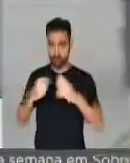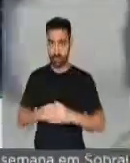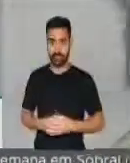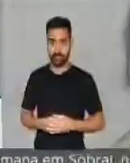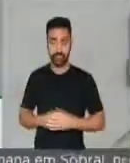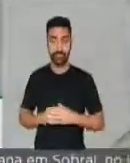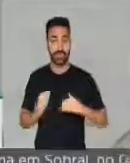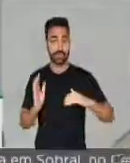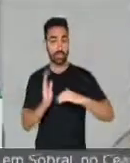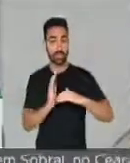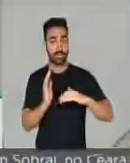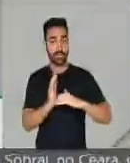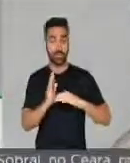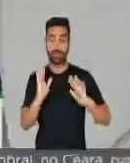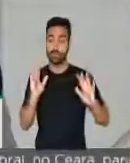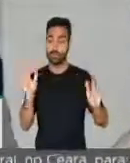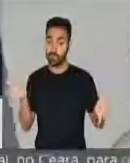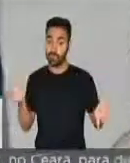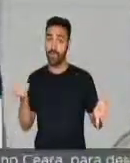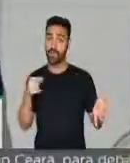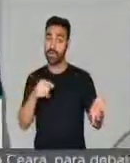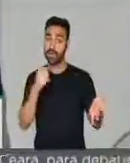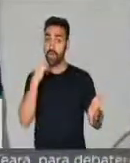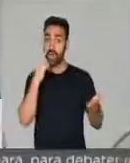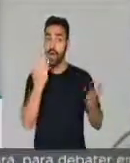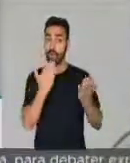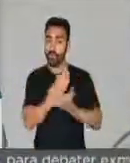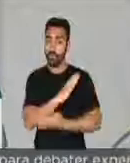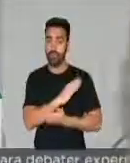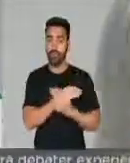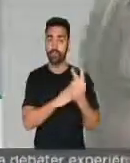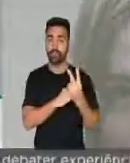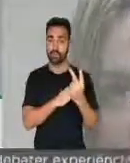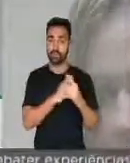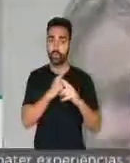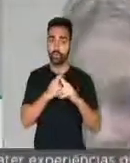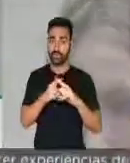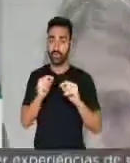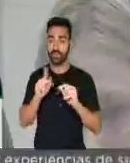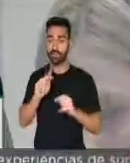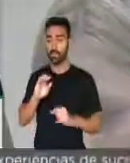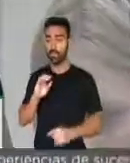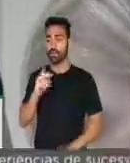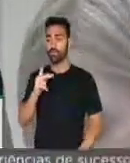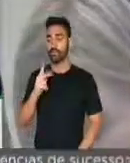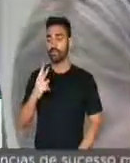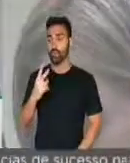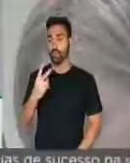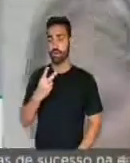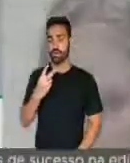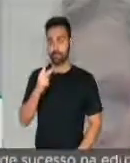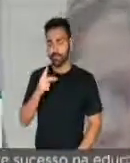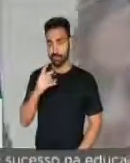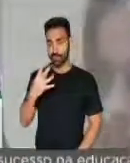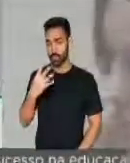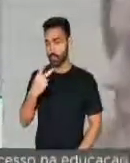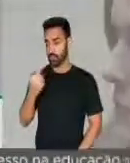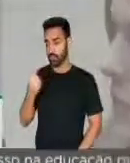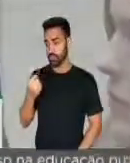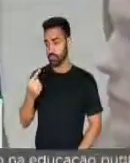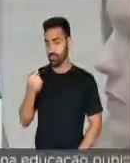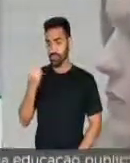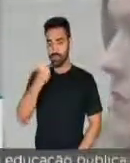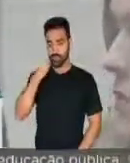Senado acendeu uma luz e aprovou, em segundo turno há pouco, a PEC 24 de 2012 do